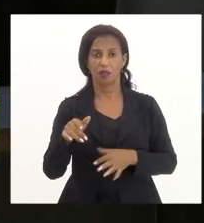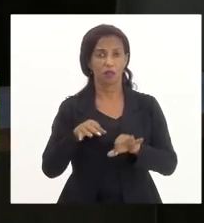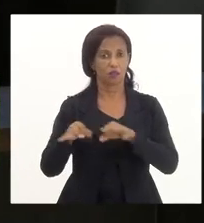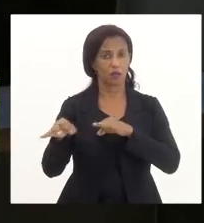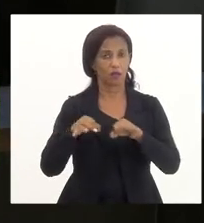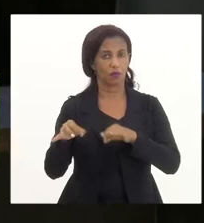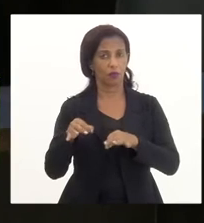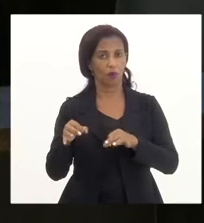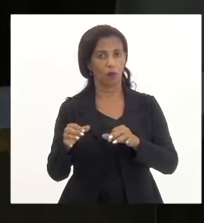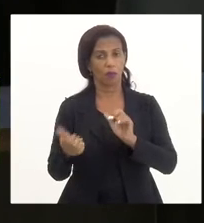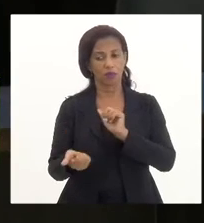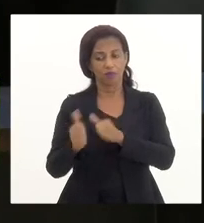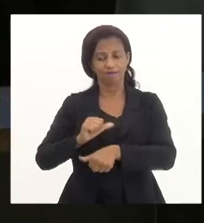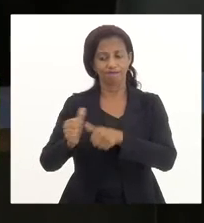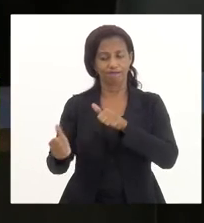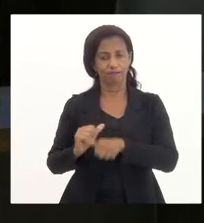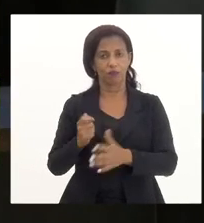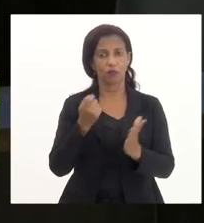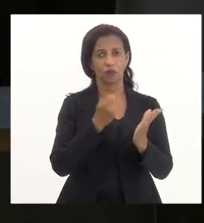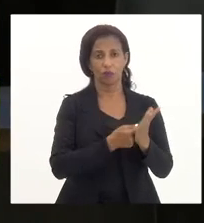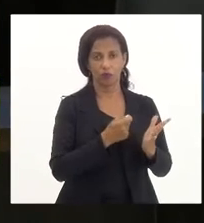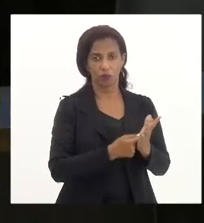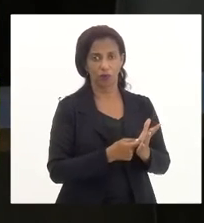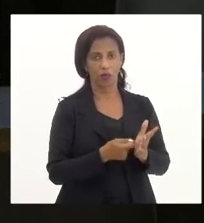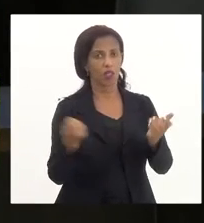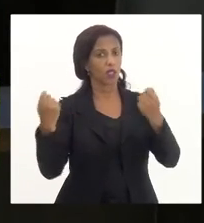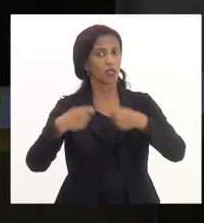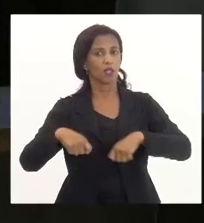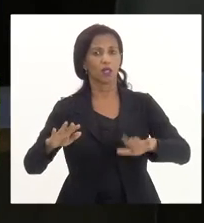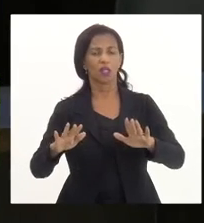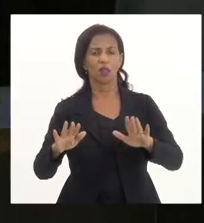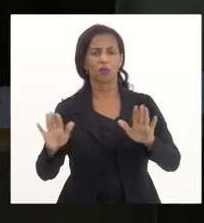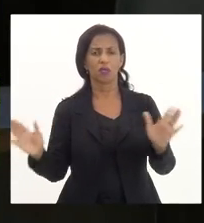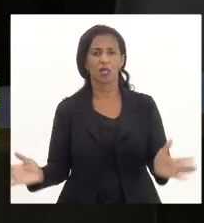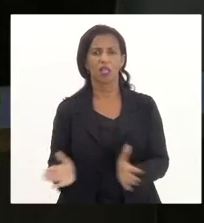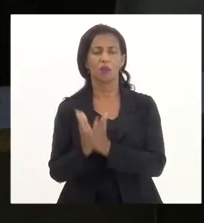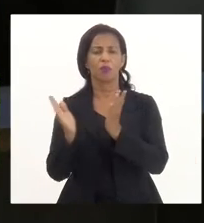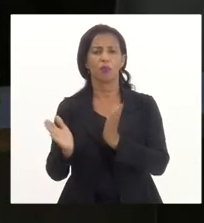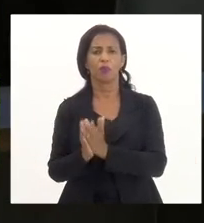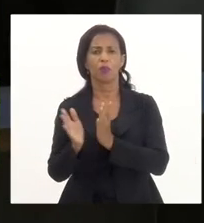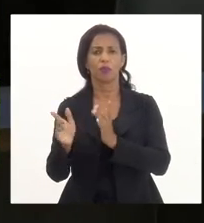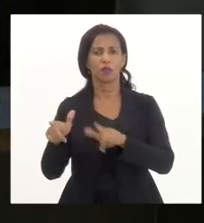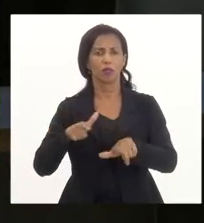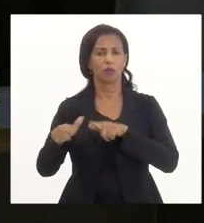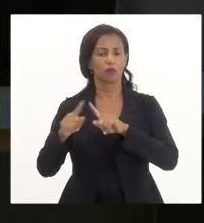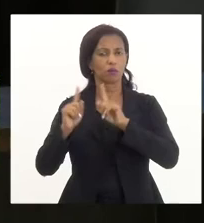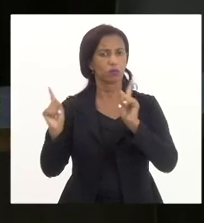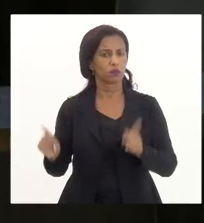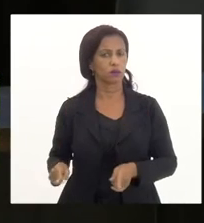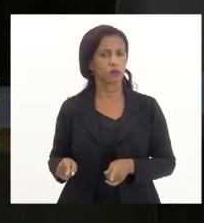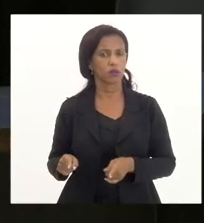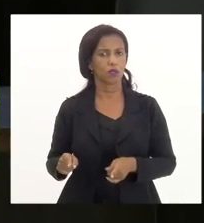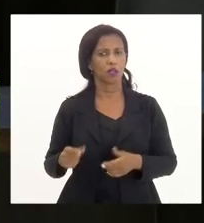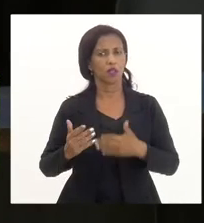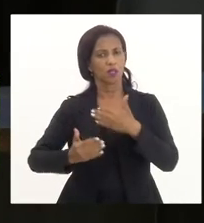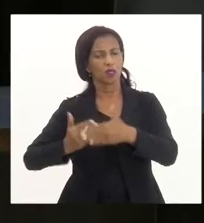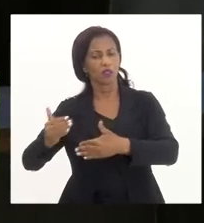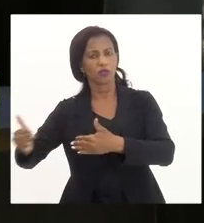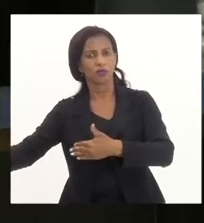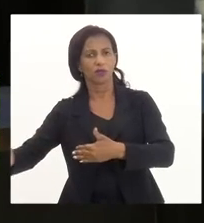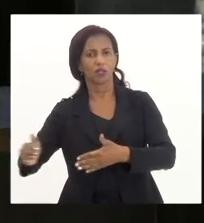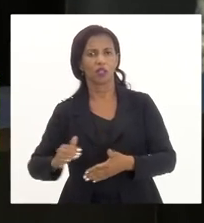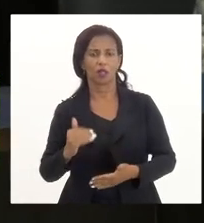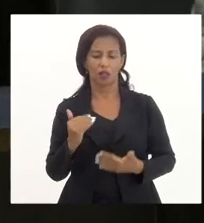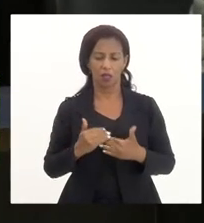forma a gente se aberta o regime e não precisa empobrecer o serviço público e as carreiras